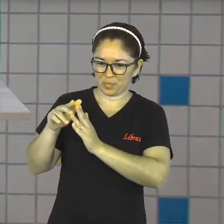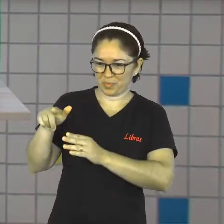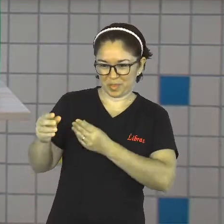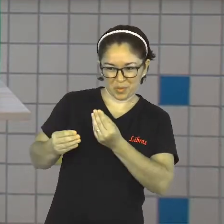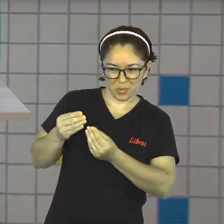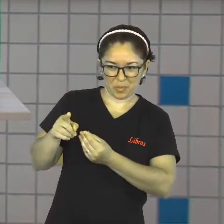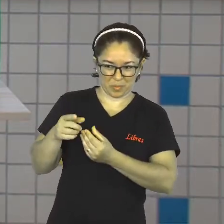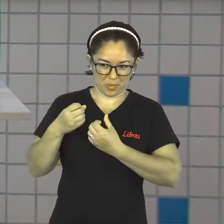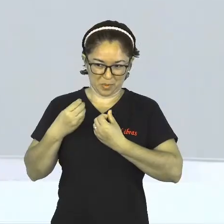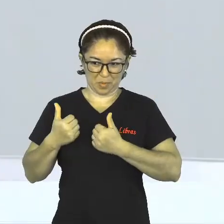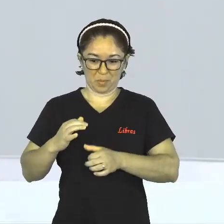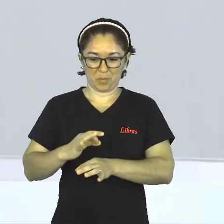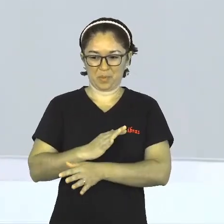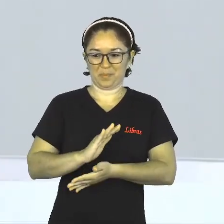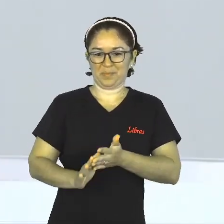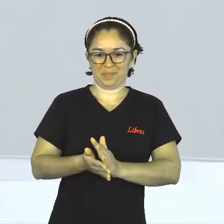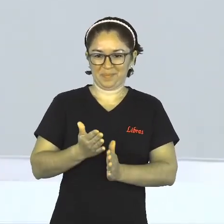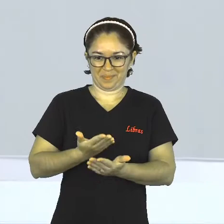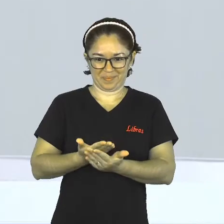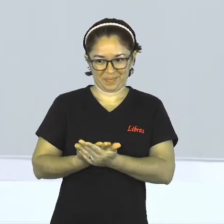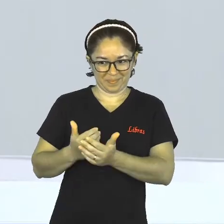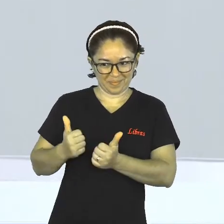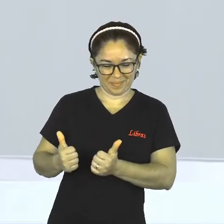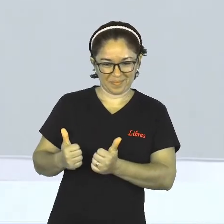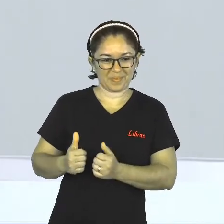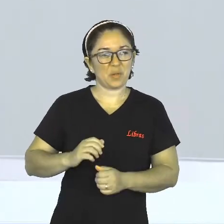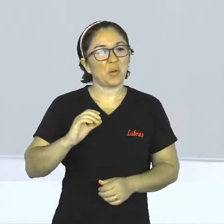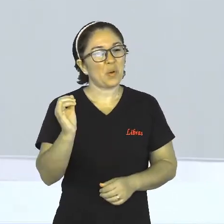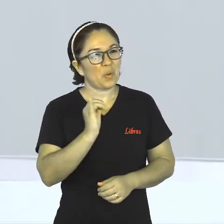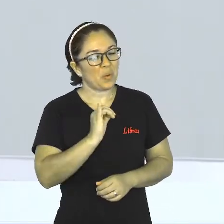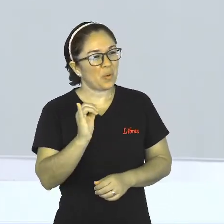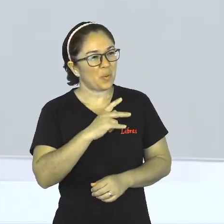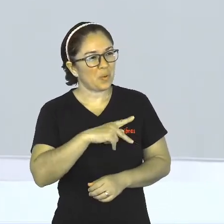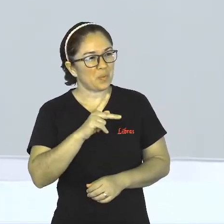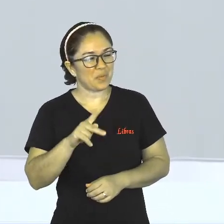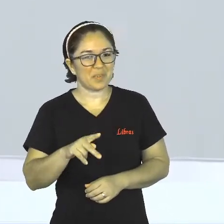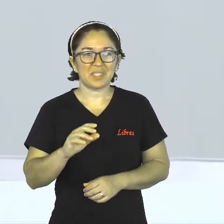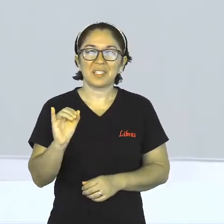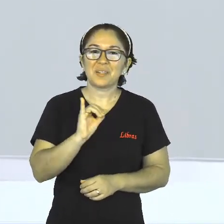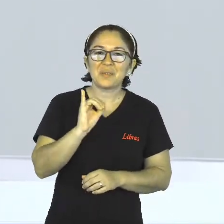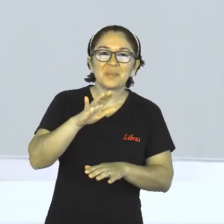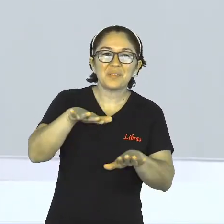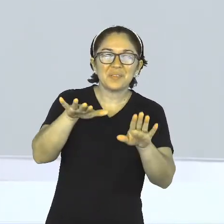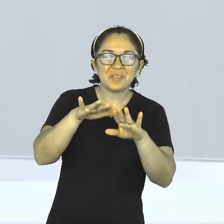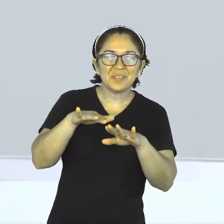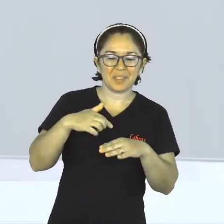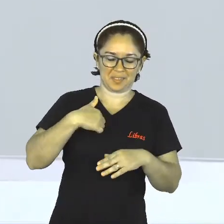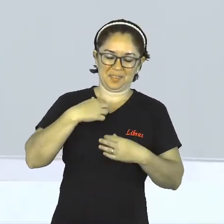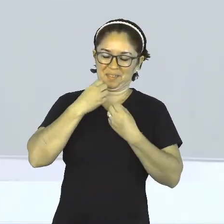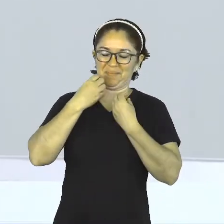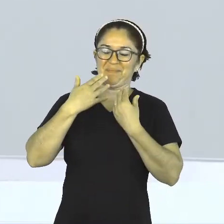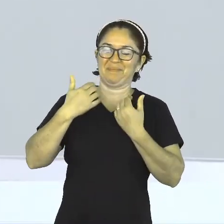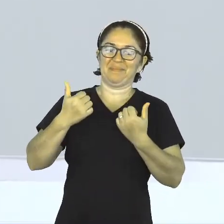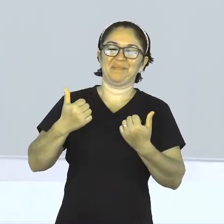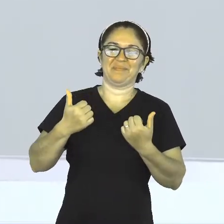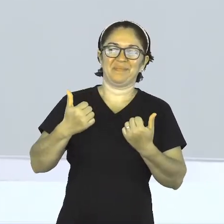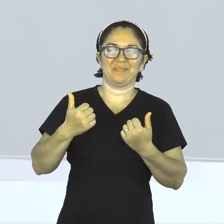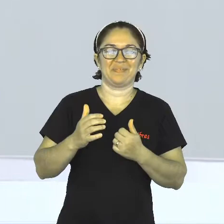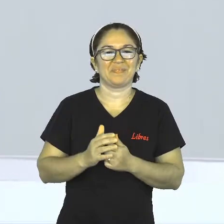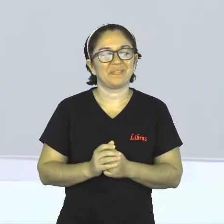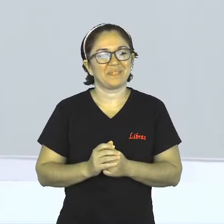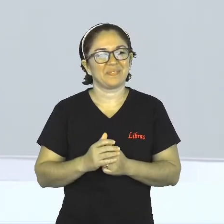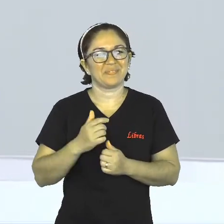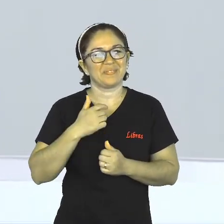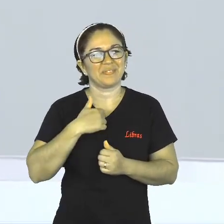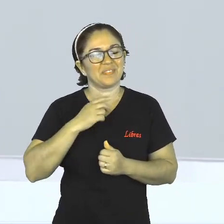a nossa aula? Olá, professora Aline! Olá, coleguinhas! Eu estou bem, professora! E, como